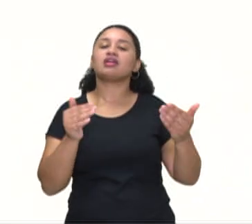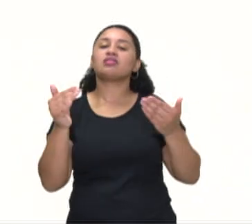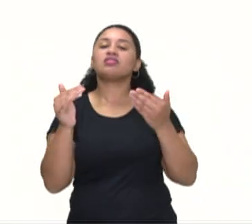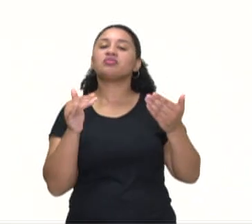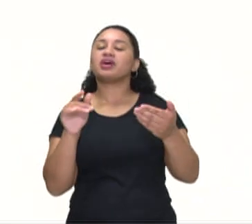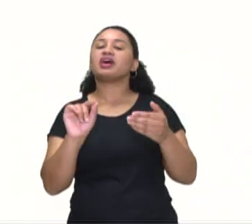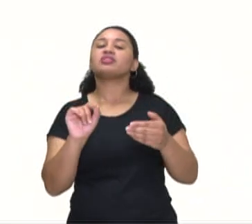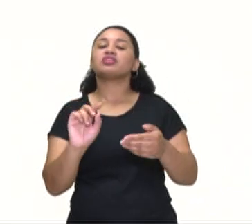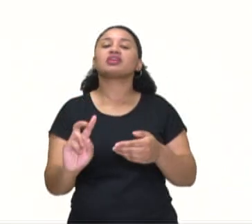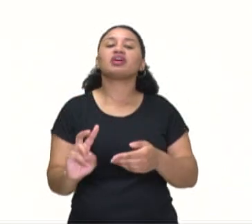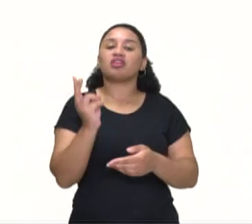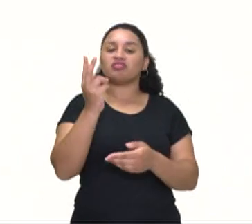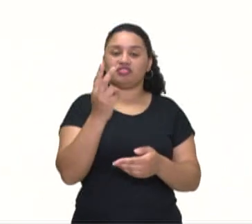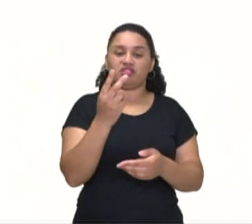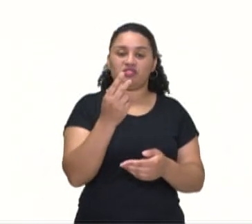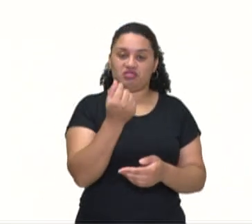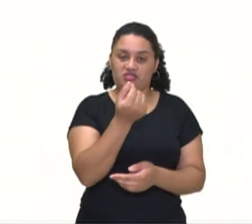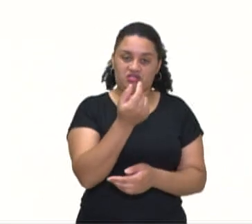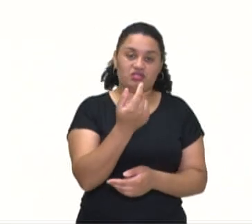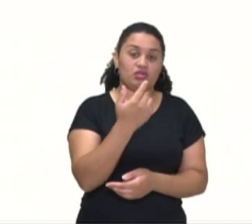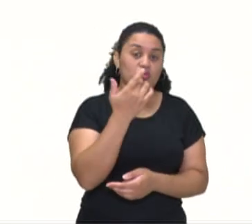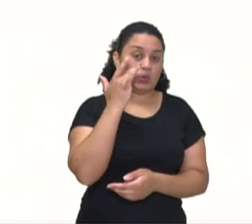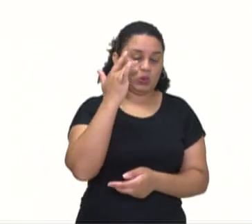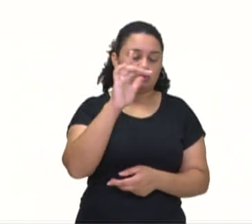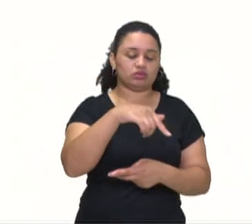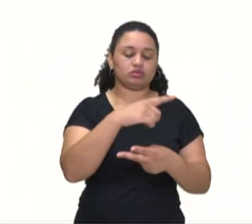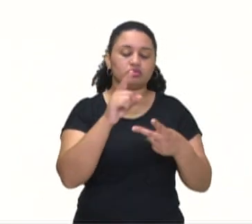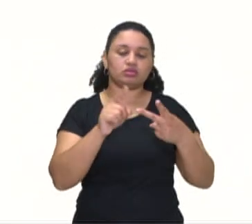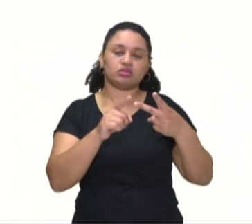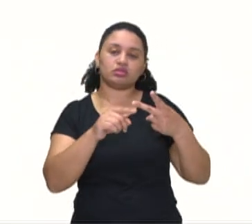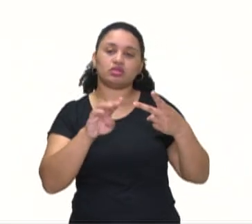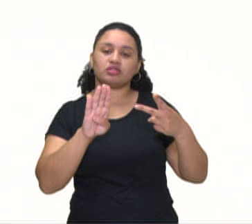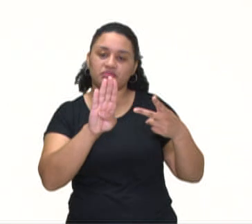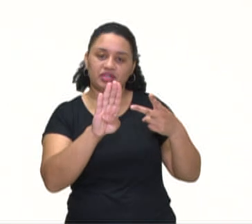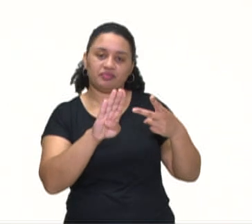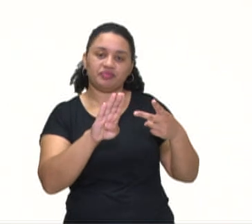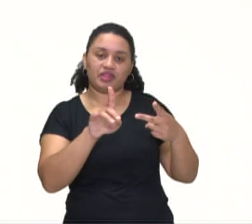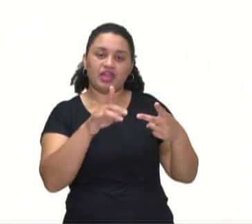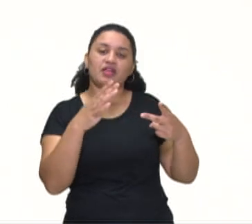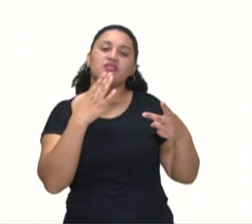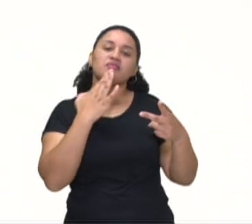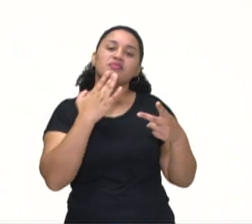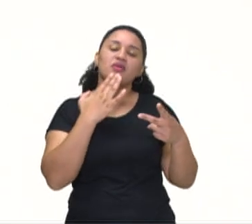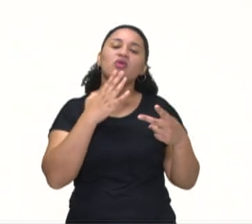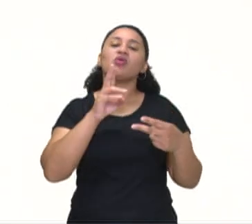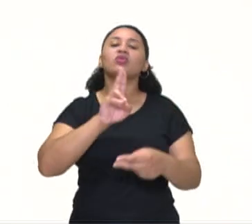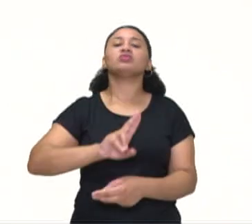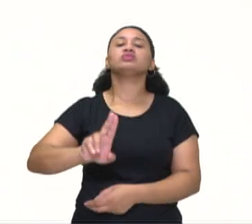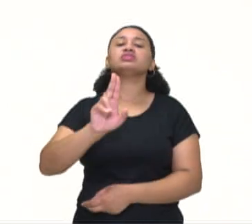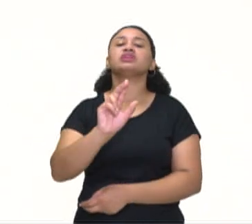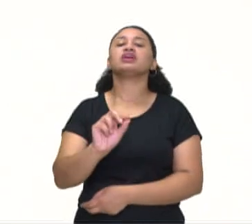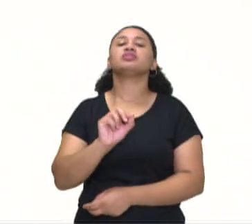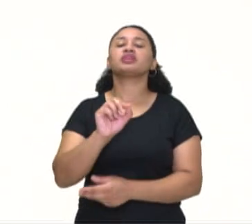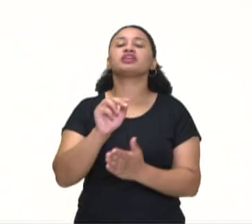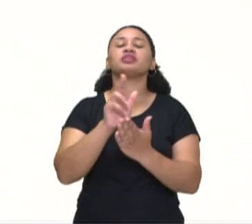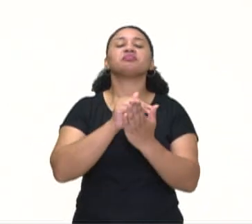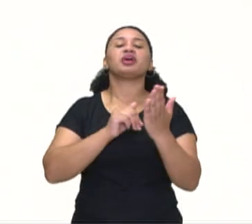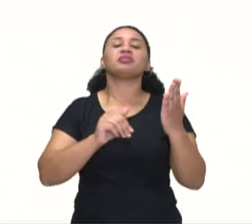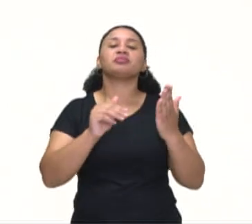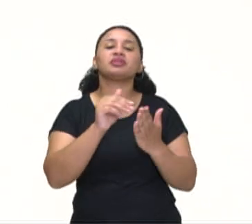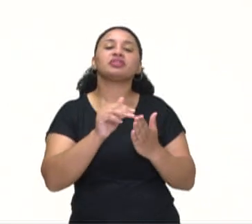comparado ao preço do ouro. Letra B, era uma cor utilizada para